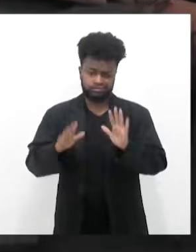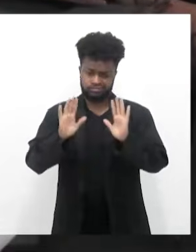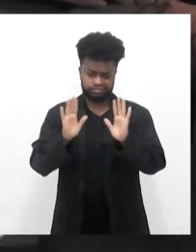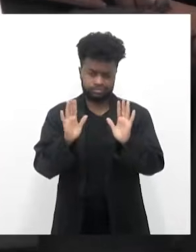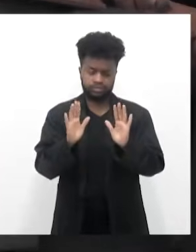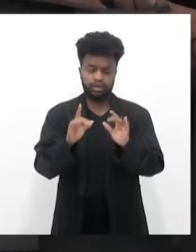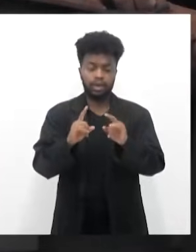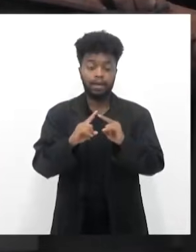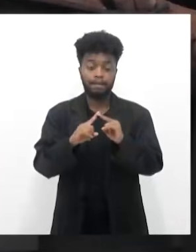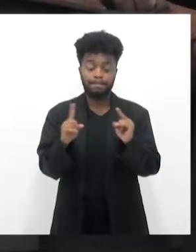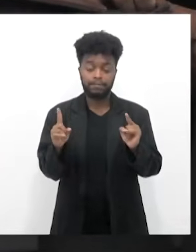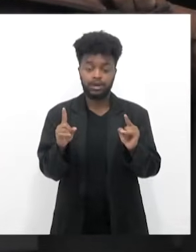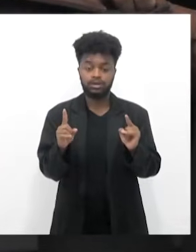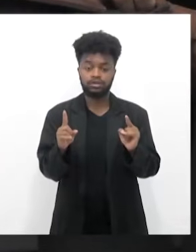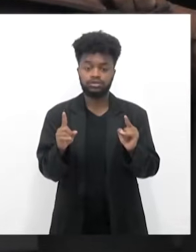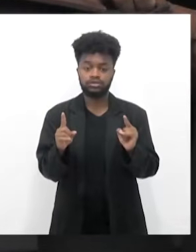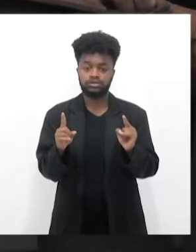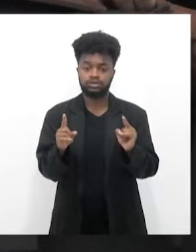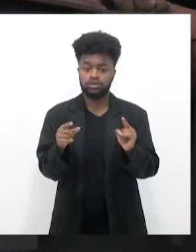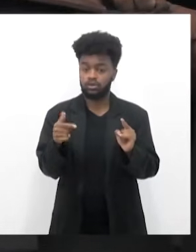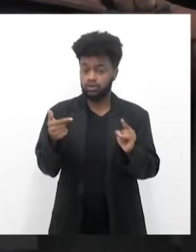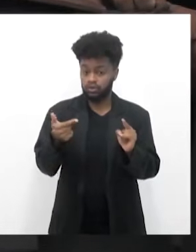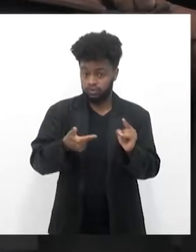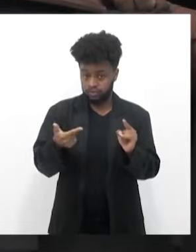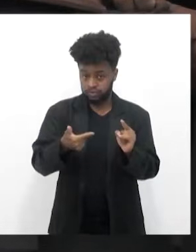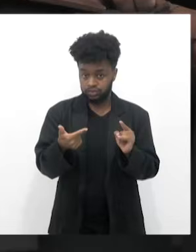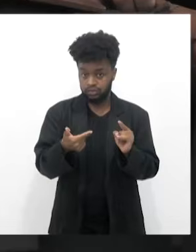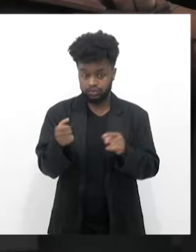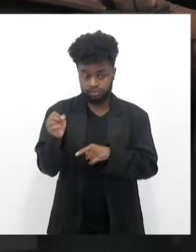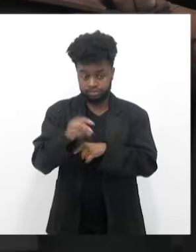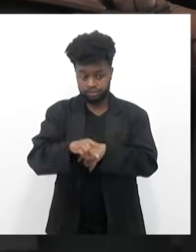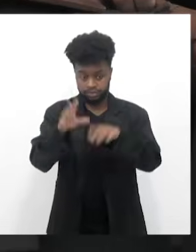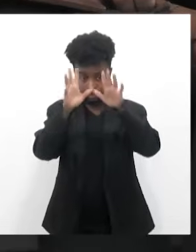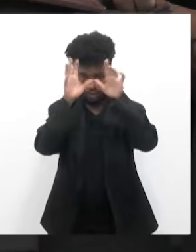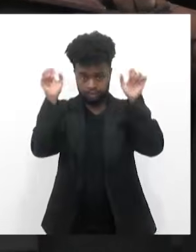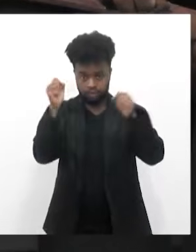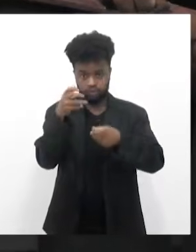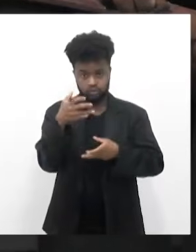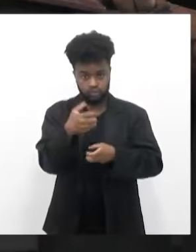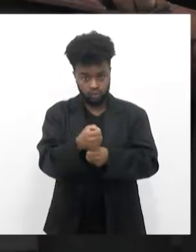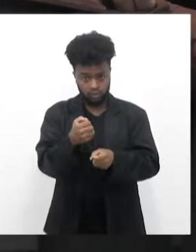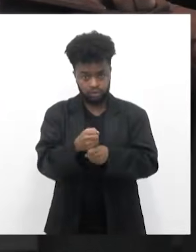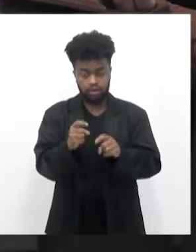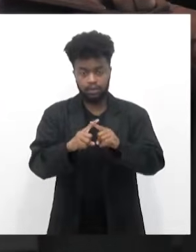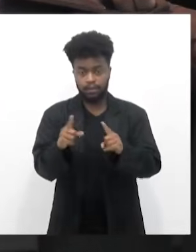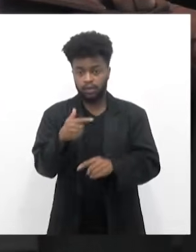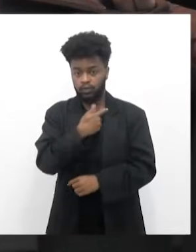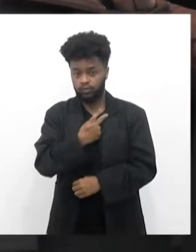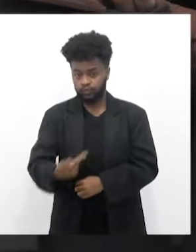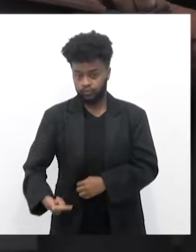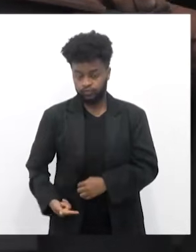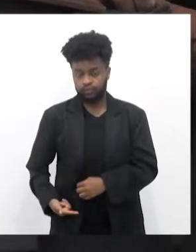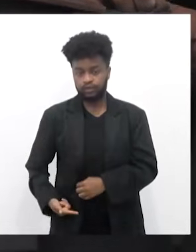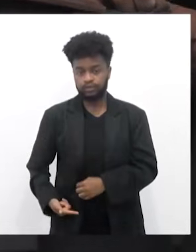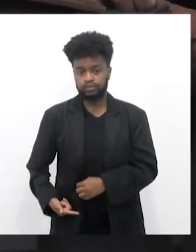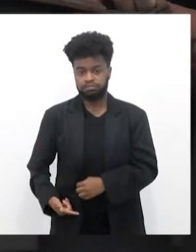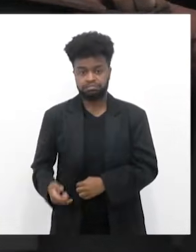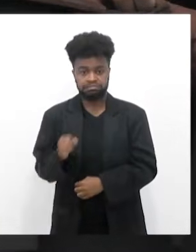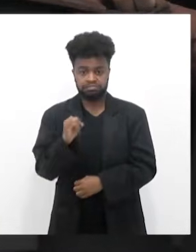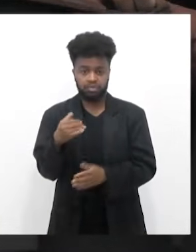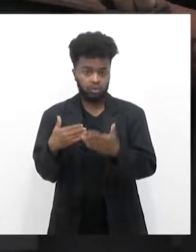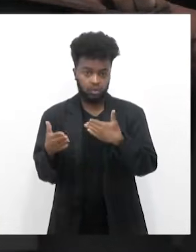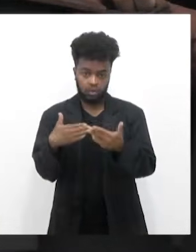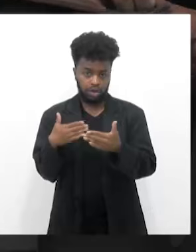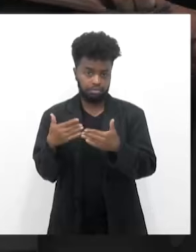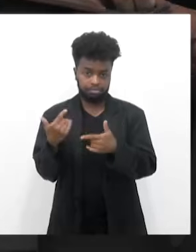mérito. Mas quando o vice vai para o Tribunal de Contas e o governador, para qualquer